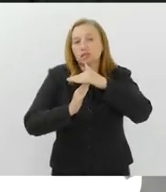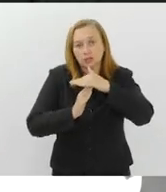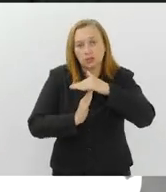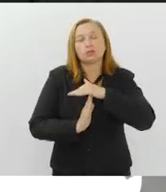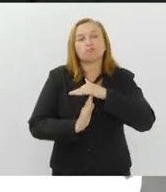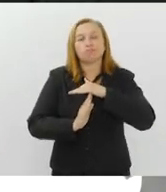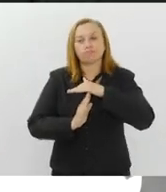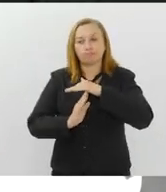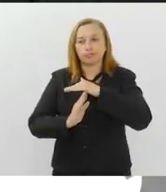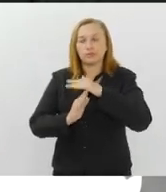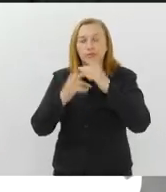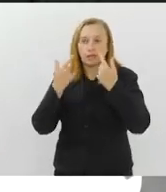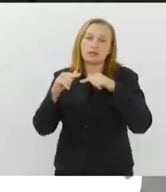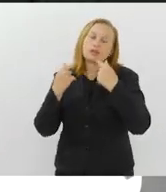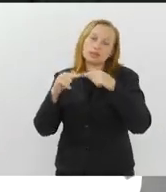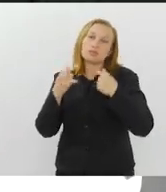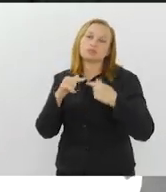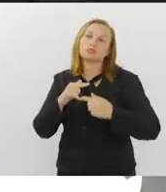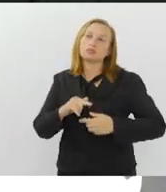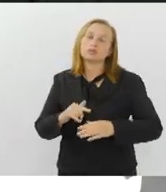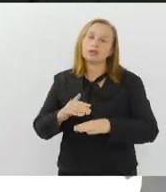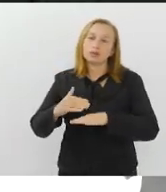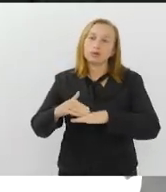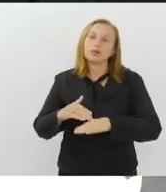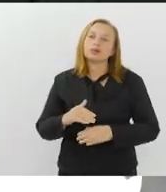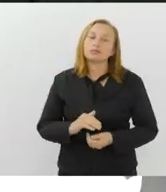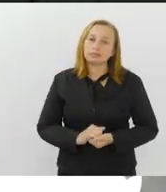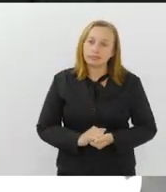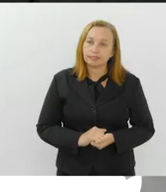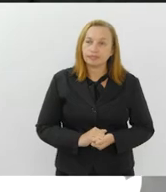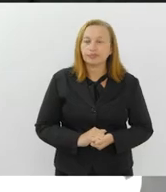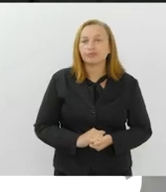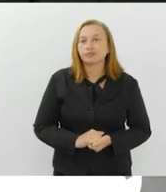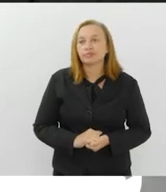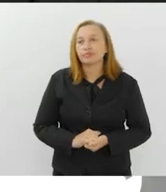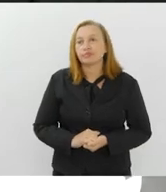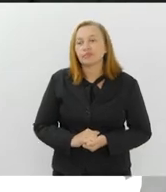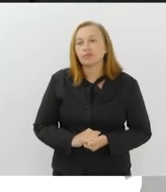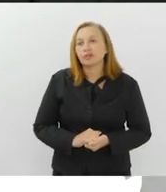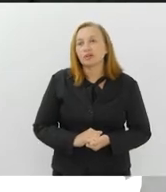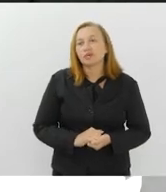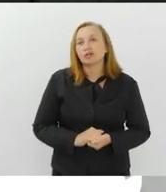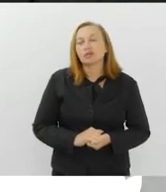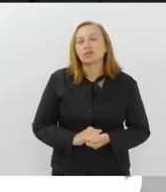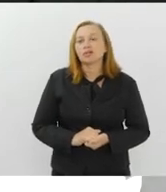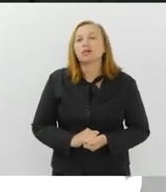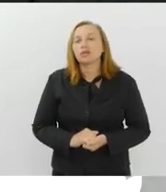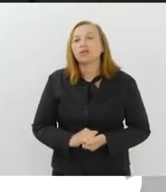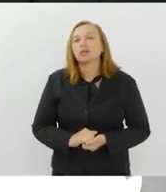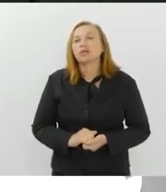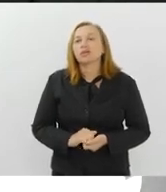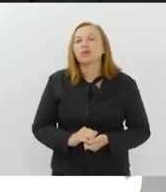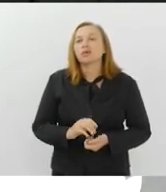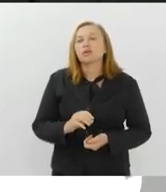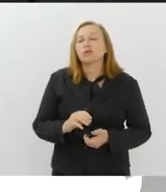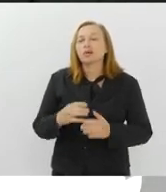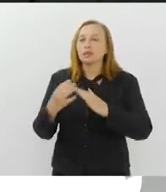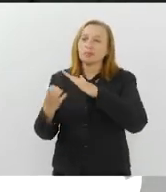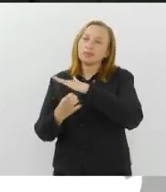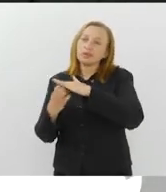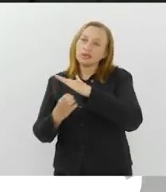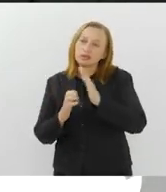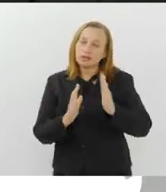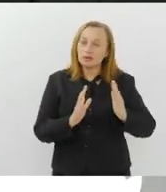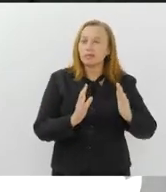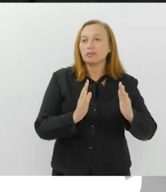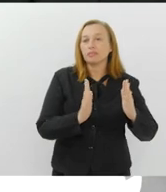nível, um percentual de reclamação acima da média do mercado, seja por tamanho, por porte. Se uma operadora de pequeno porte,